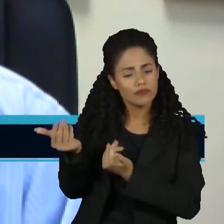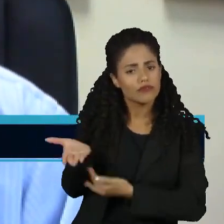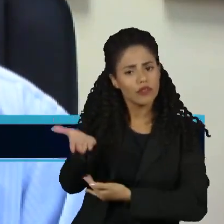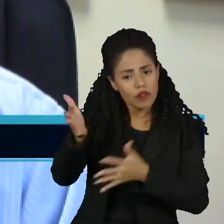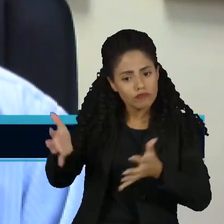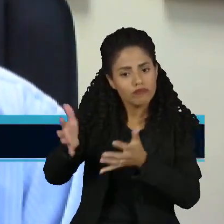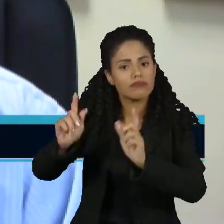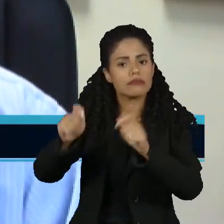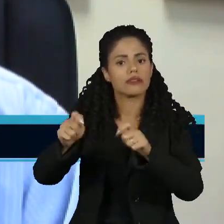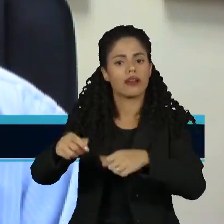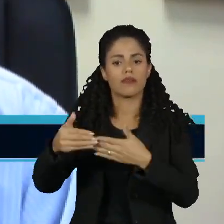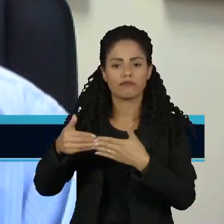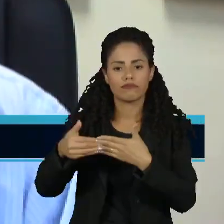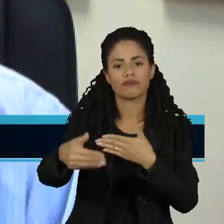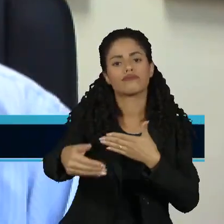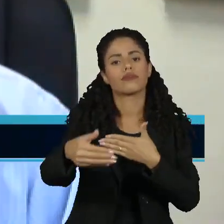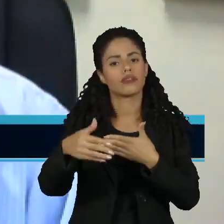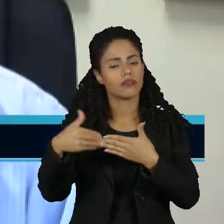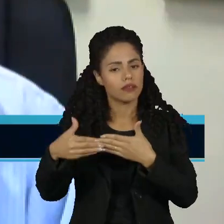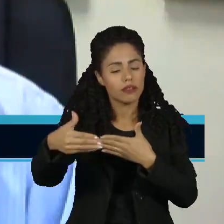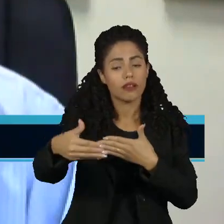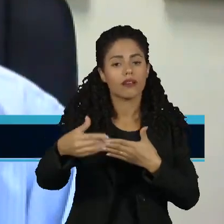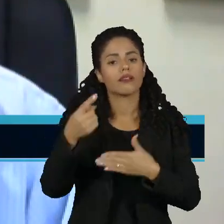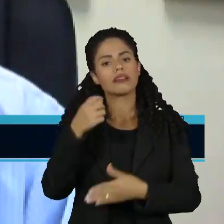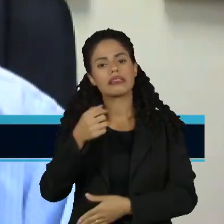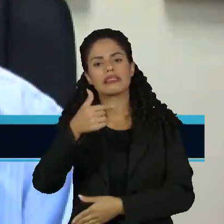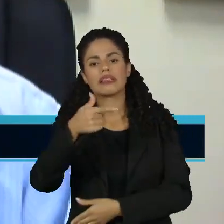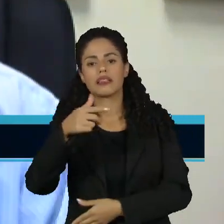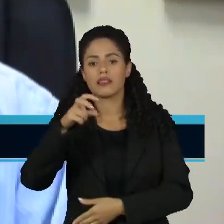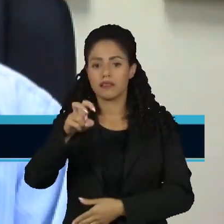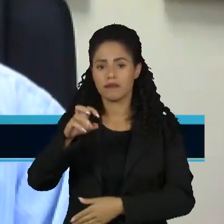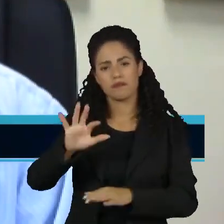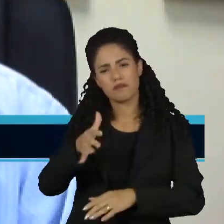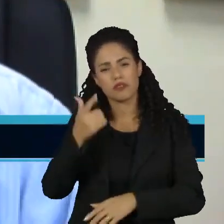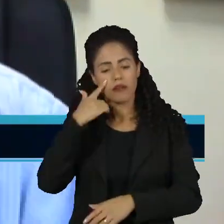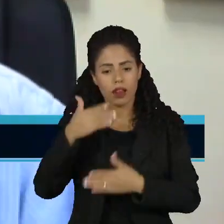mais alguns anos, mais 80,